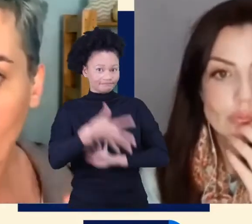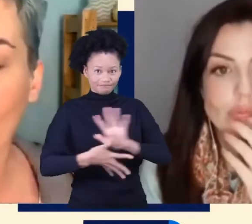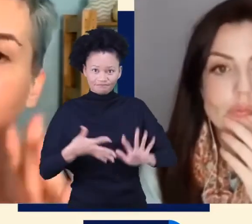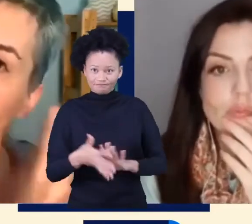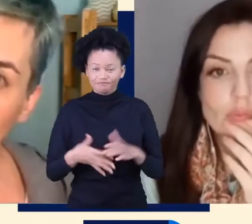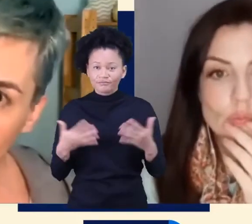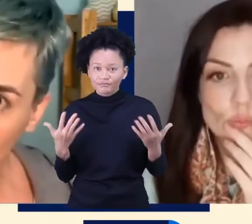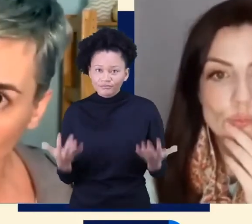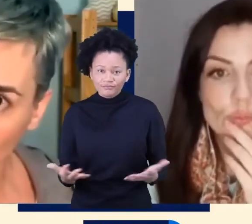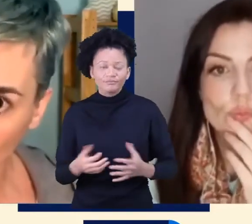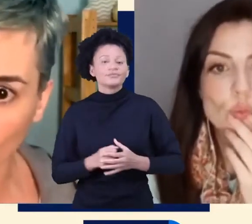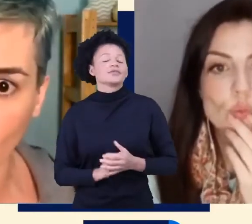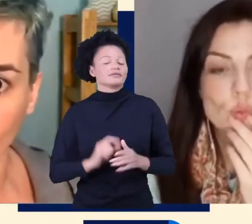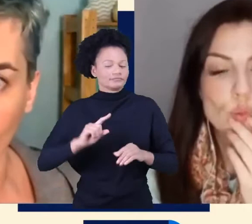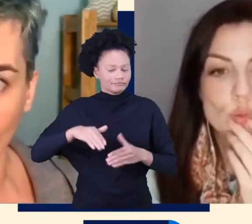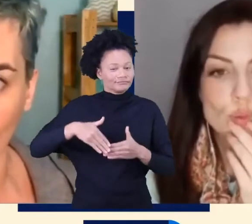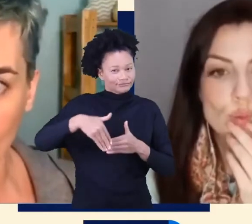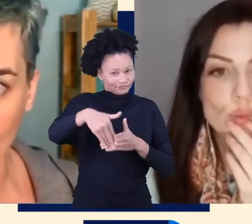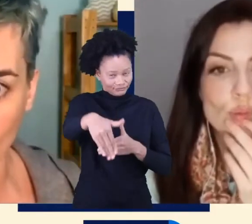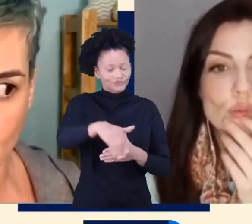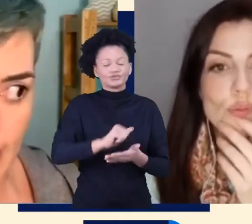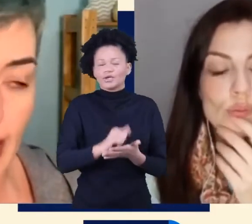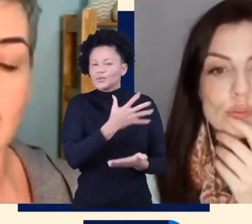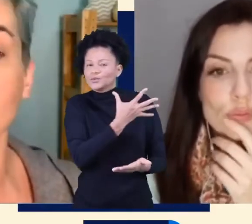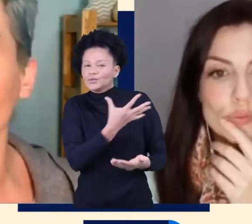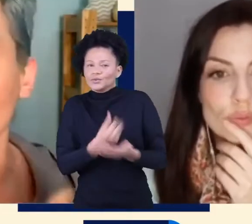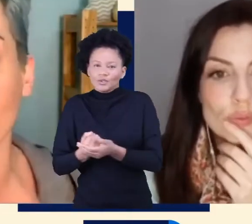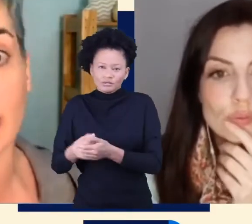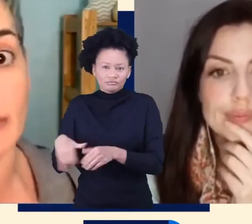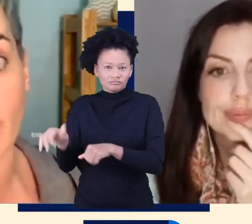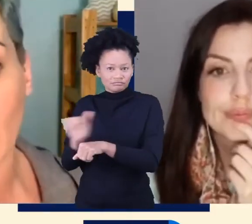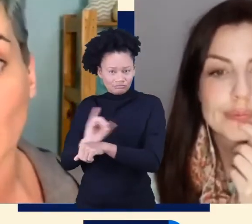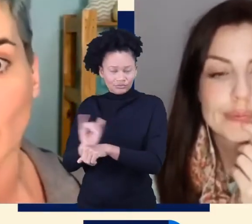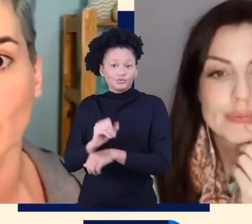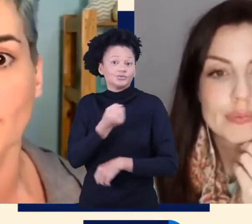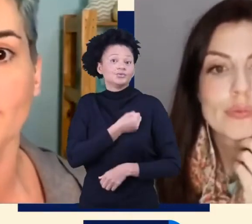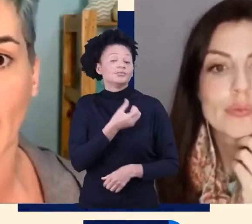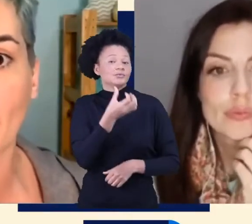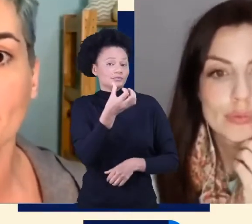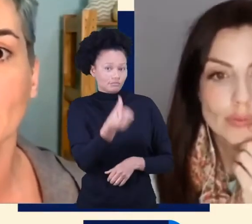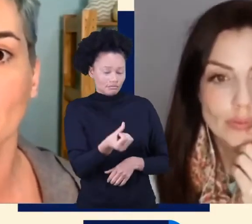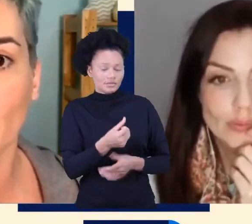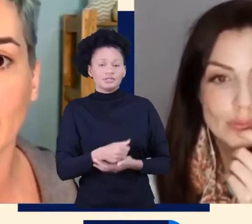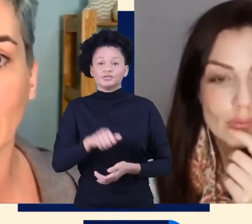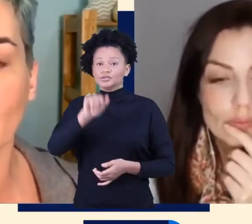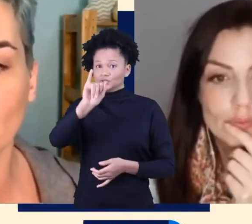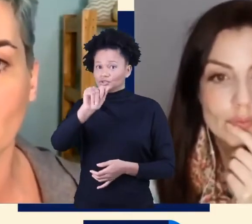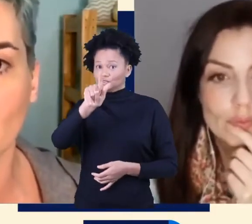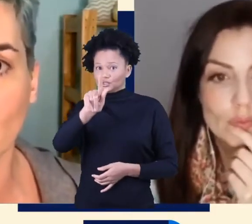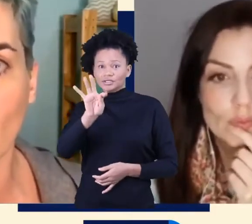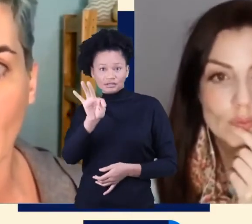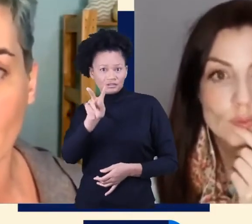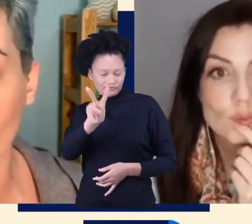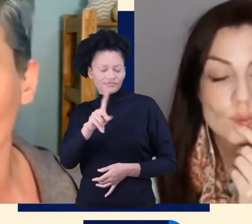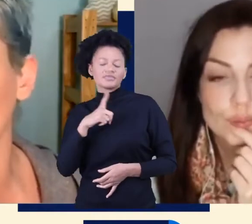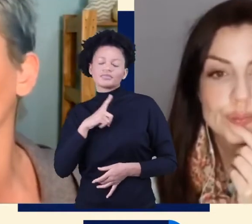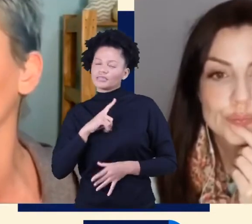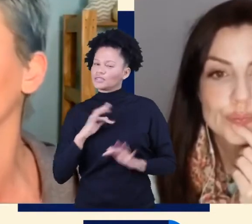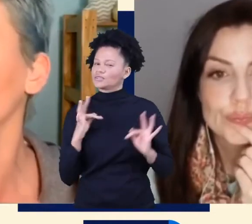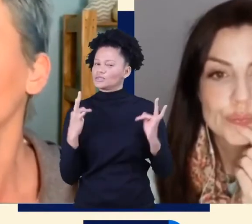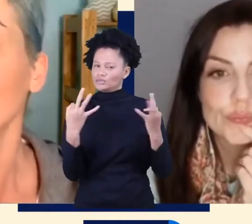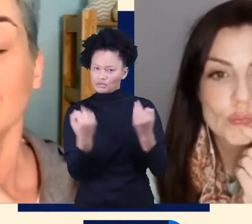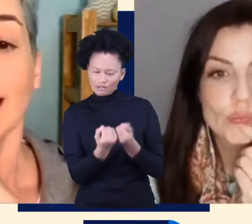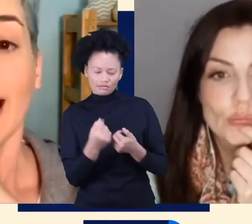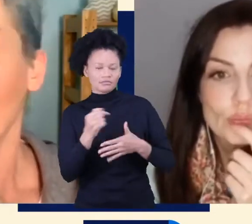em breve deve estar no YouTube o episódio 6, mas no IGTV tem tudo, tá? Procurem lá,